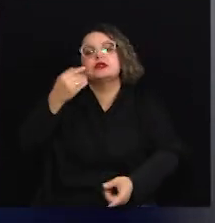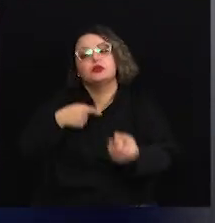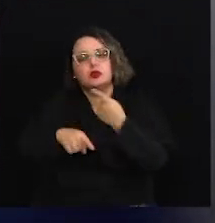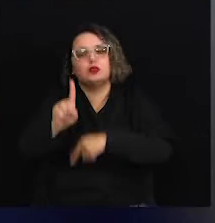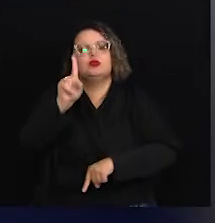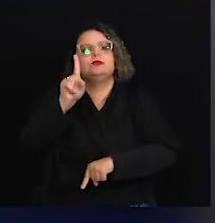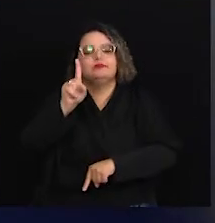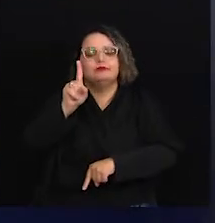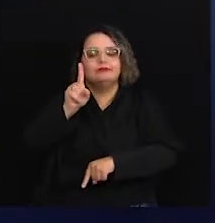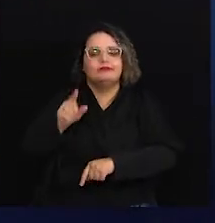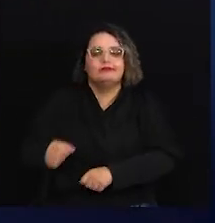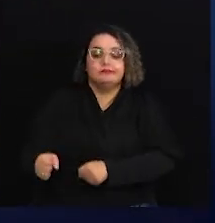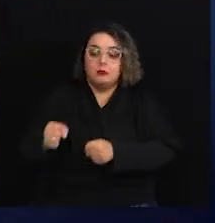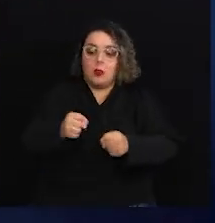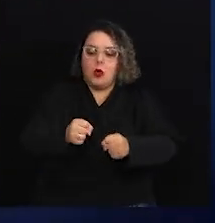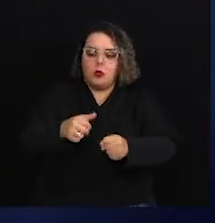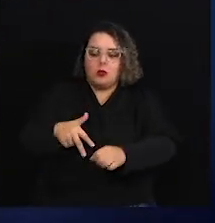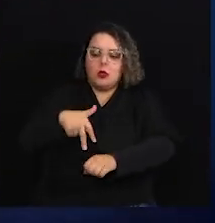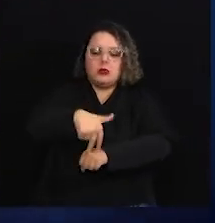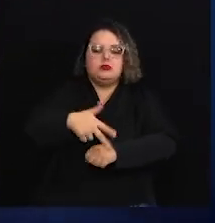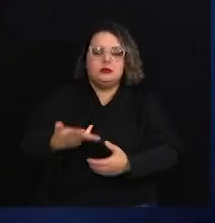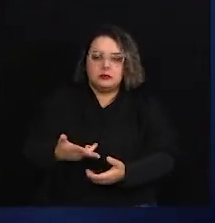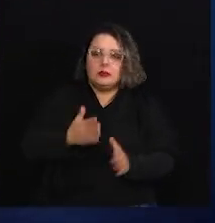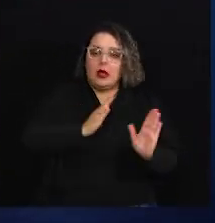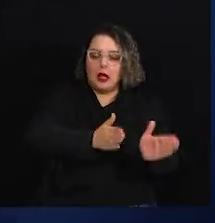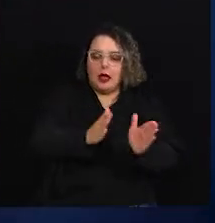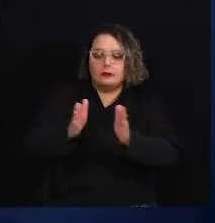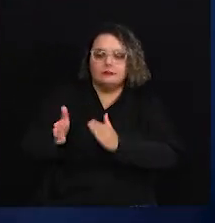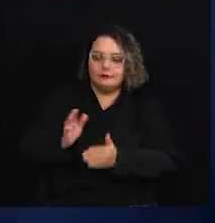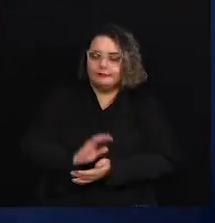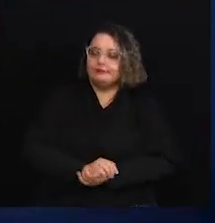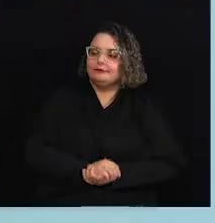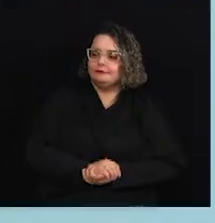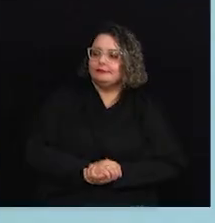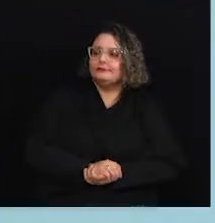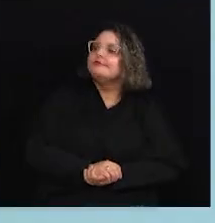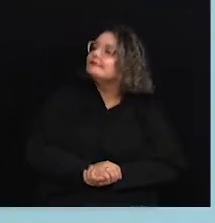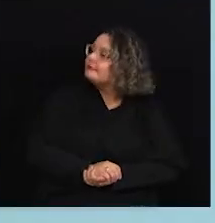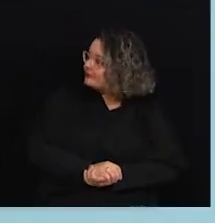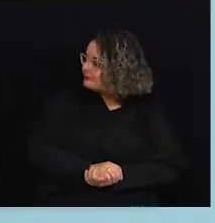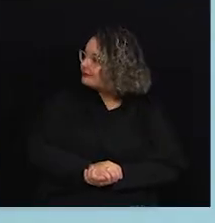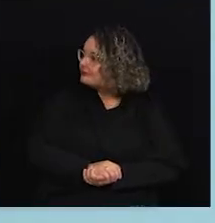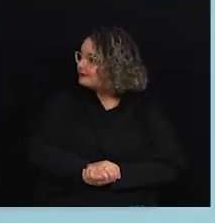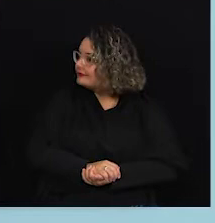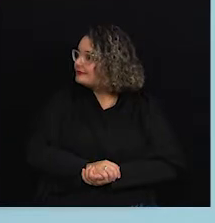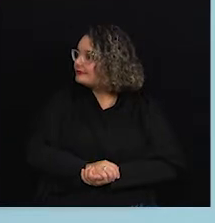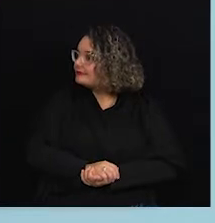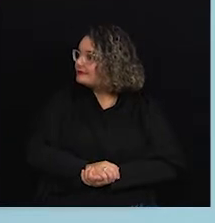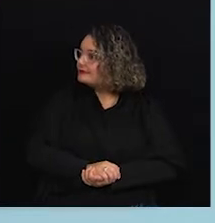maturidade, dando dicas de posicionamento para cada uma das fases.